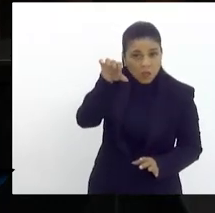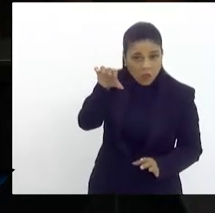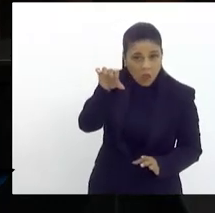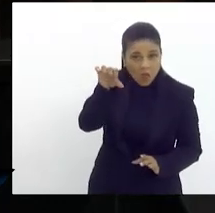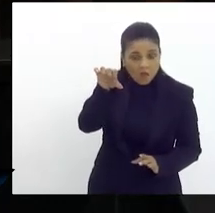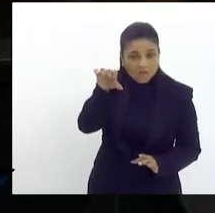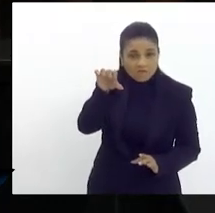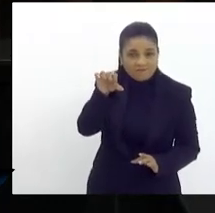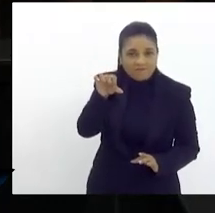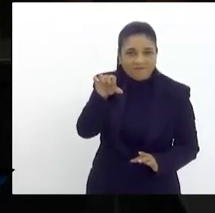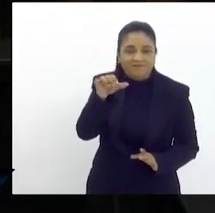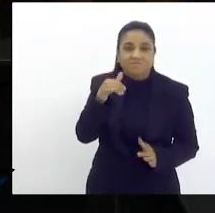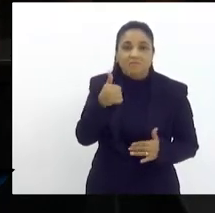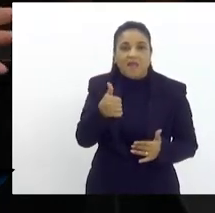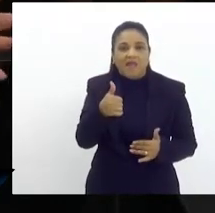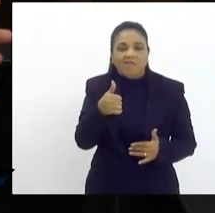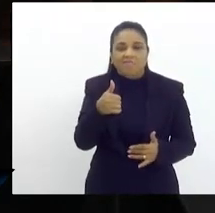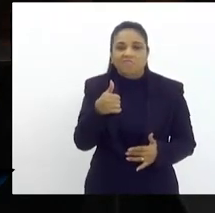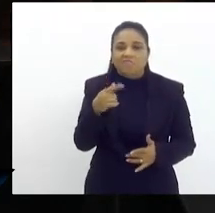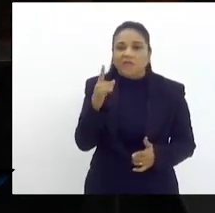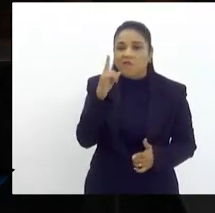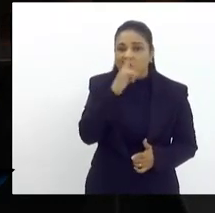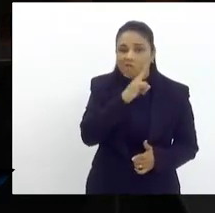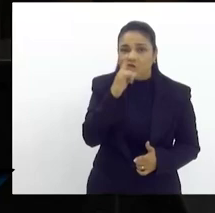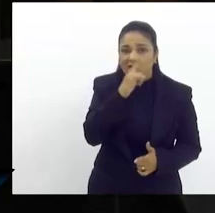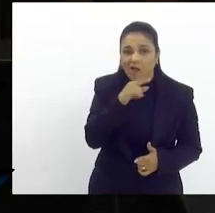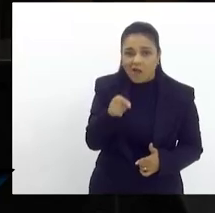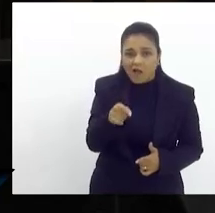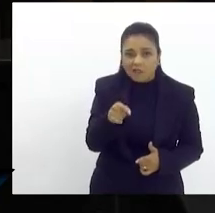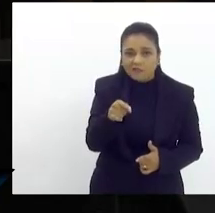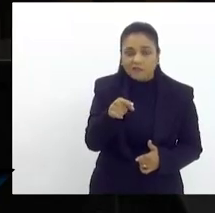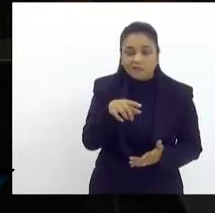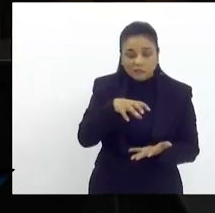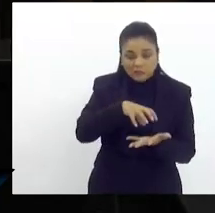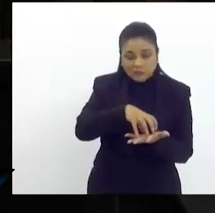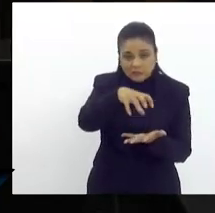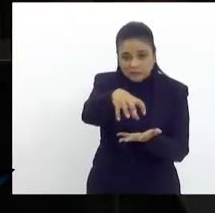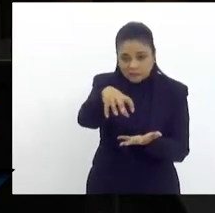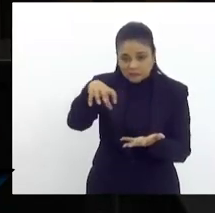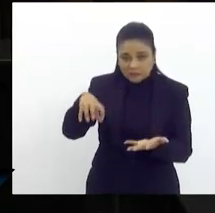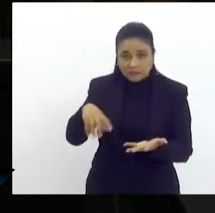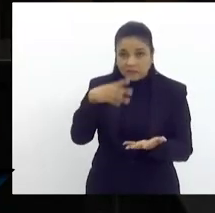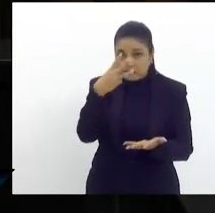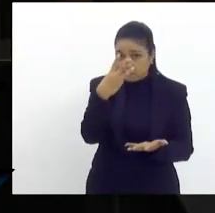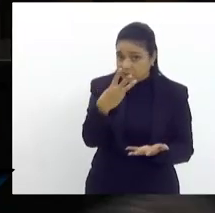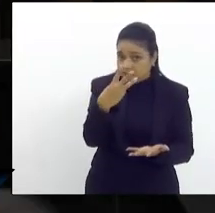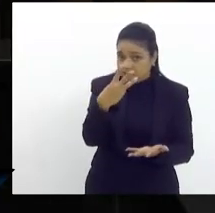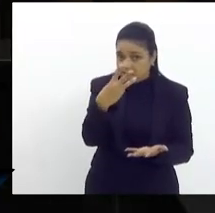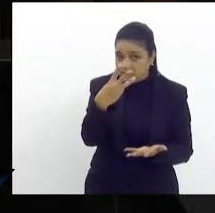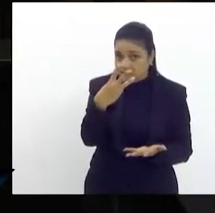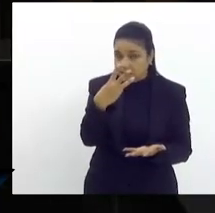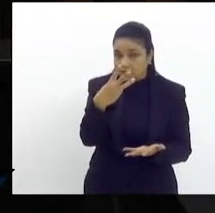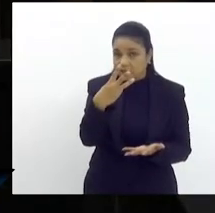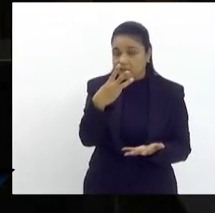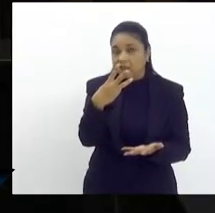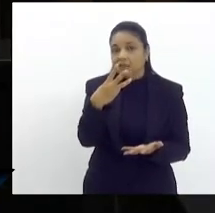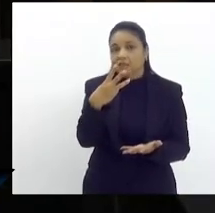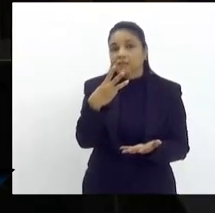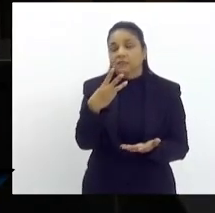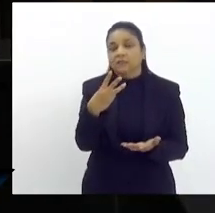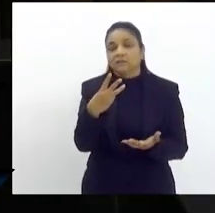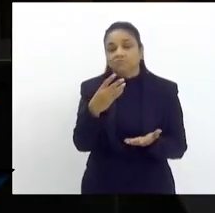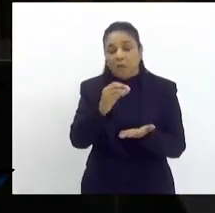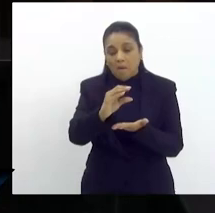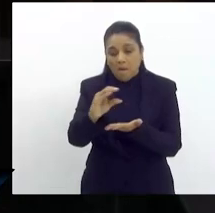enganoso porque os grandes três maiores setores que produzem o produto interno bruto